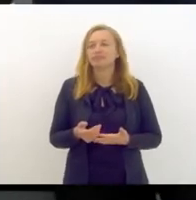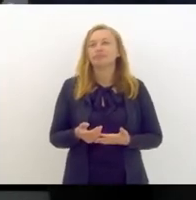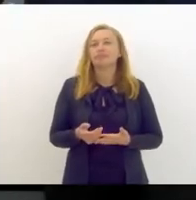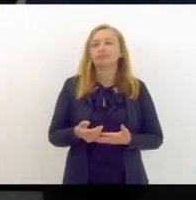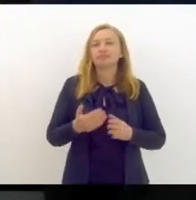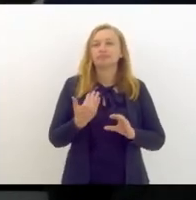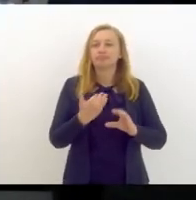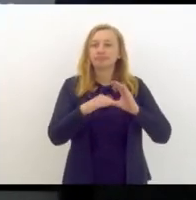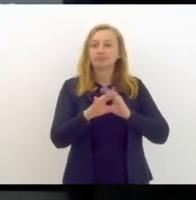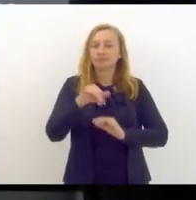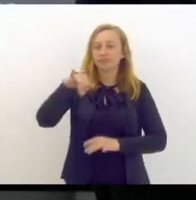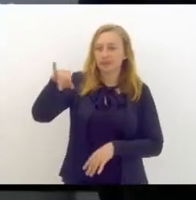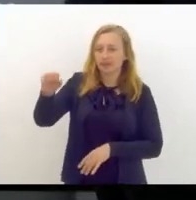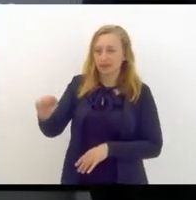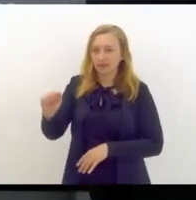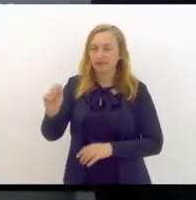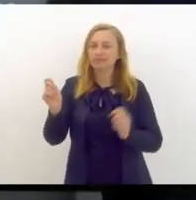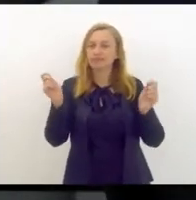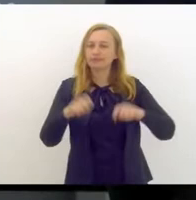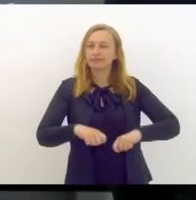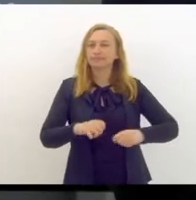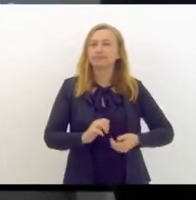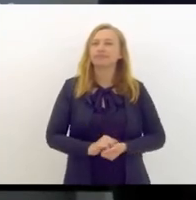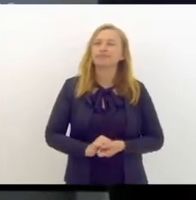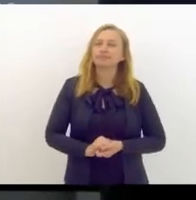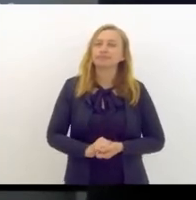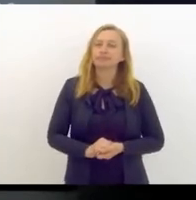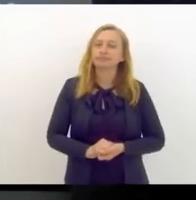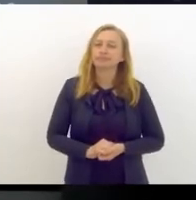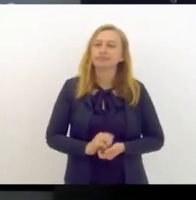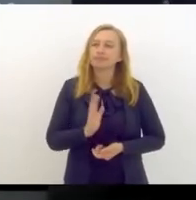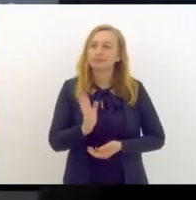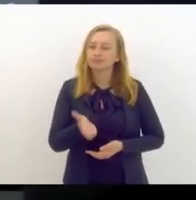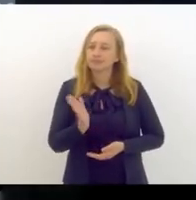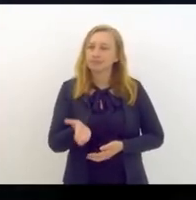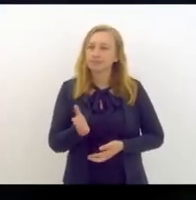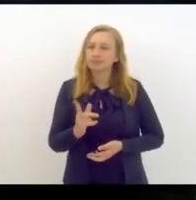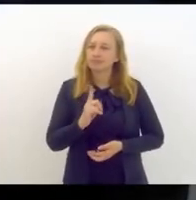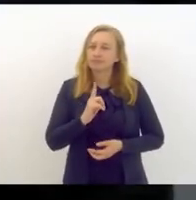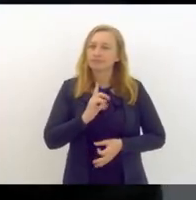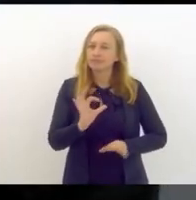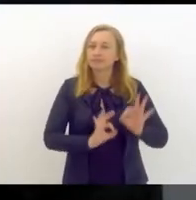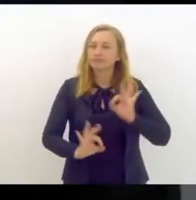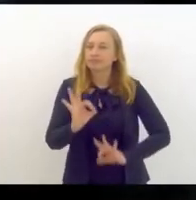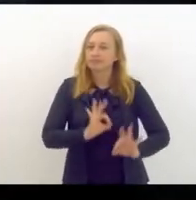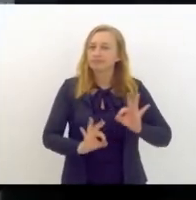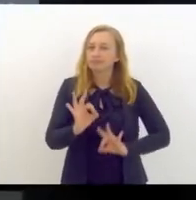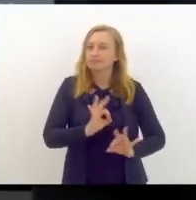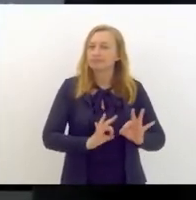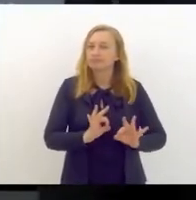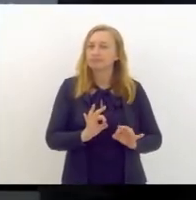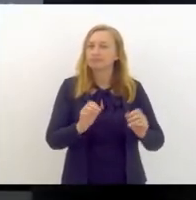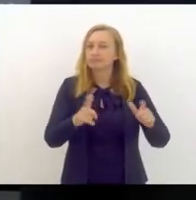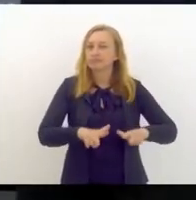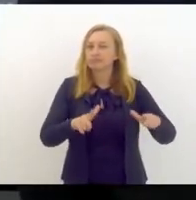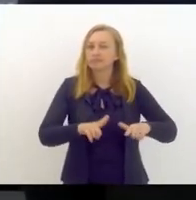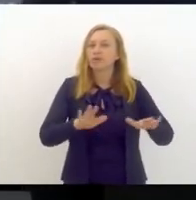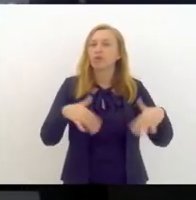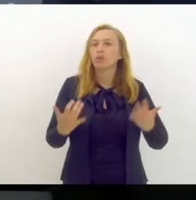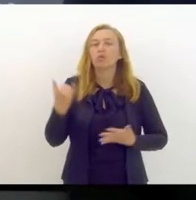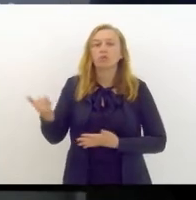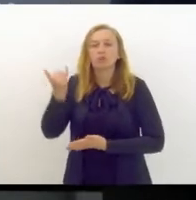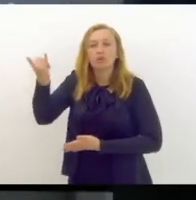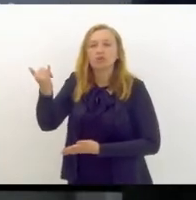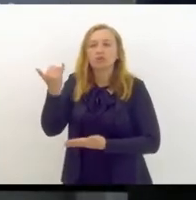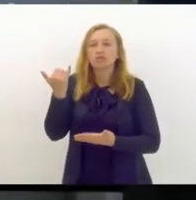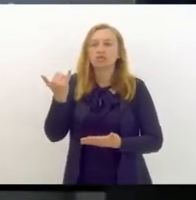INEA, por meio de compensatória, a gente já tem o recurso previsto para a elaboração do plano de manejo da unidade. Qual que é a importância